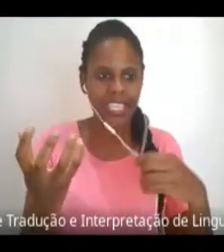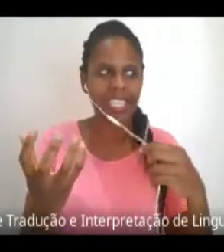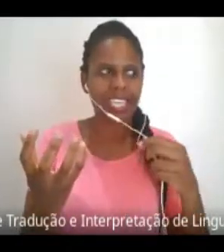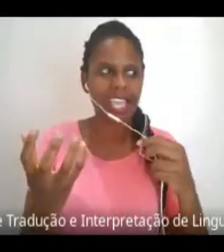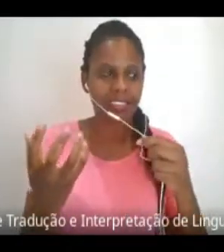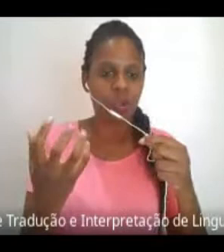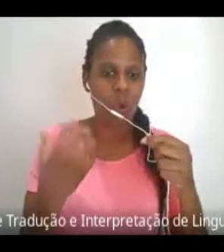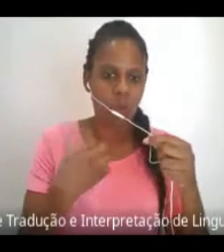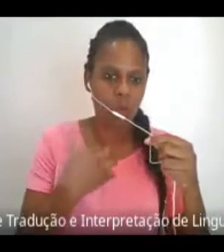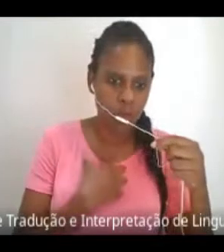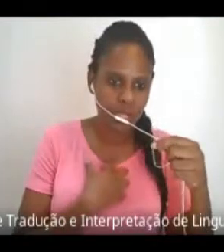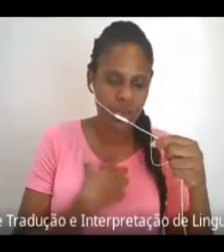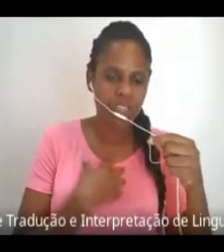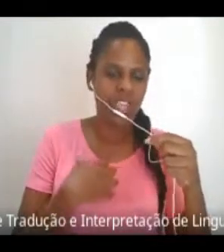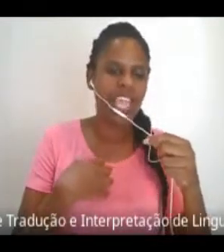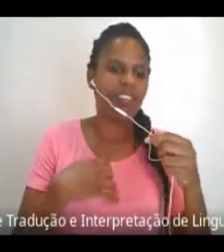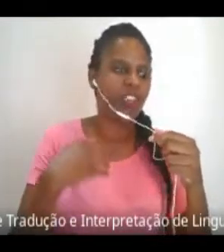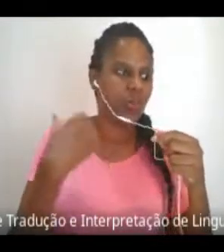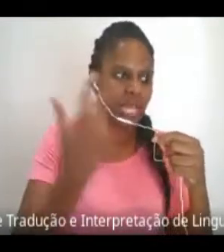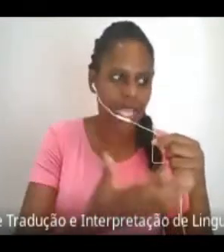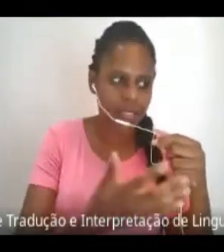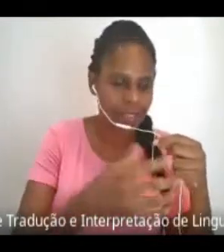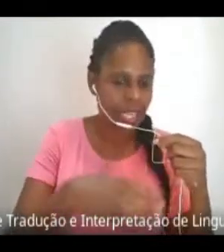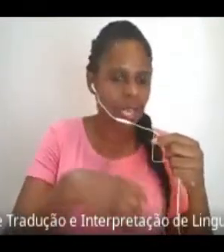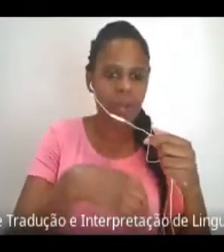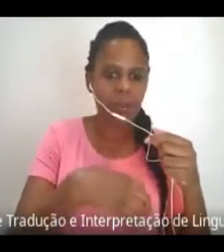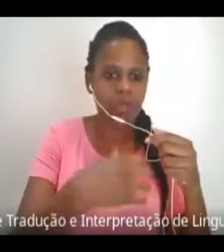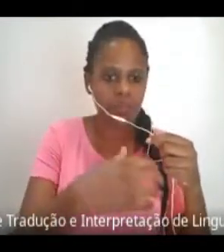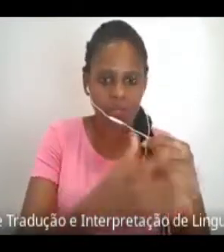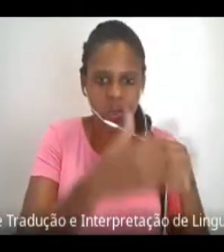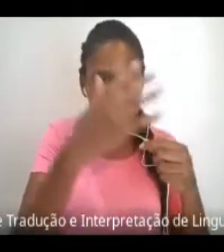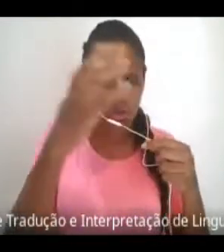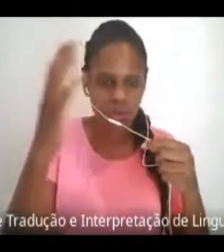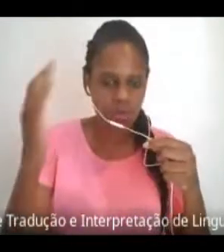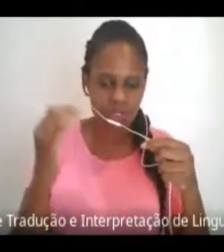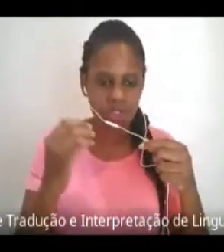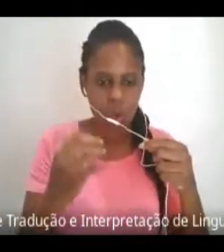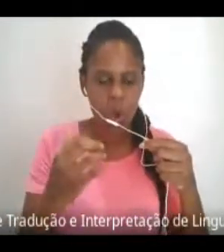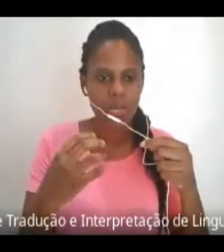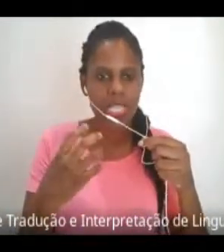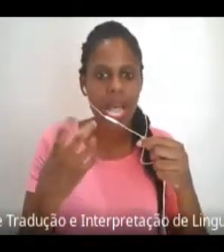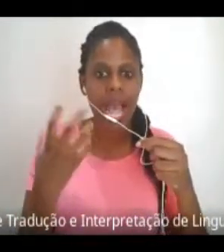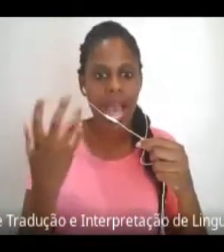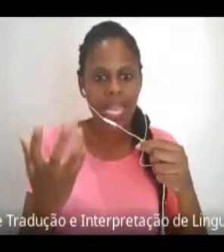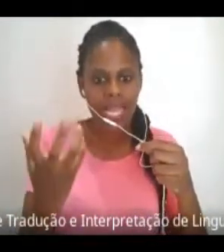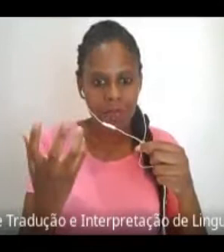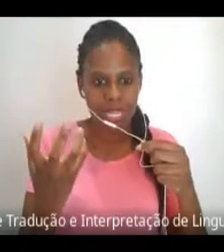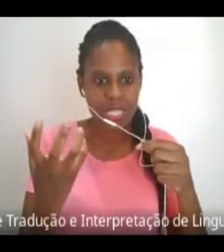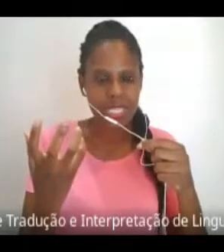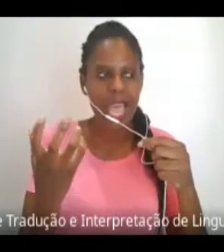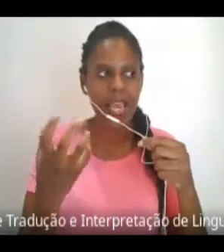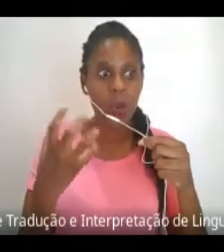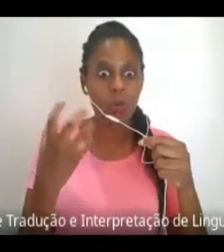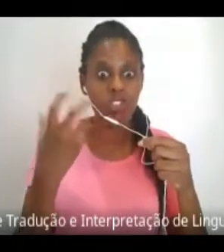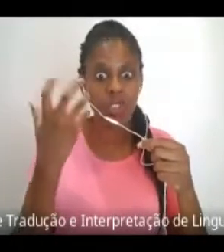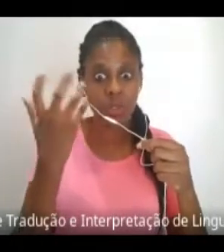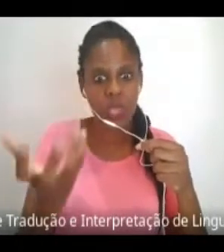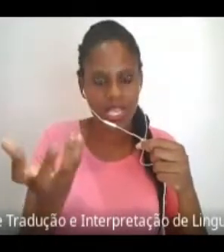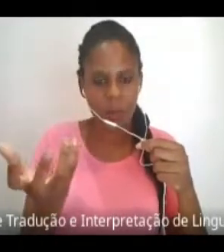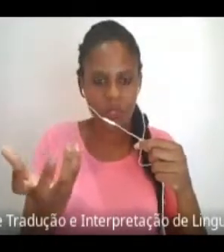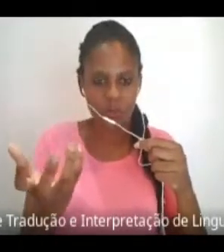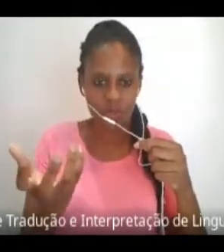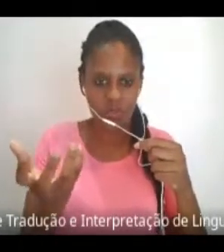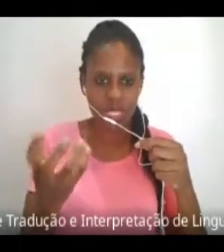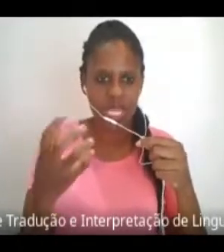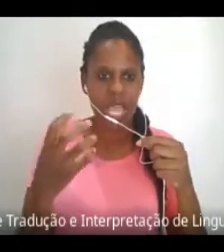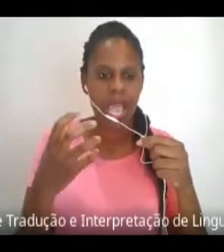dela, assim como o português para a gente, o inglês para outras pessoas e os outros idiomas, a Libras, ela constitui